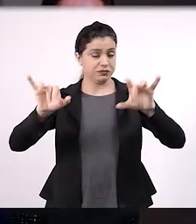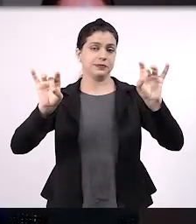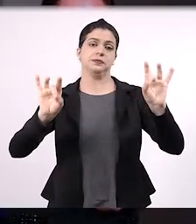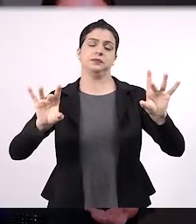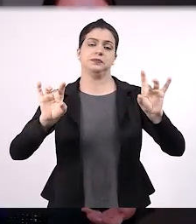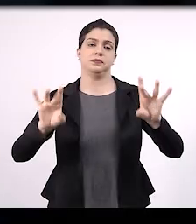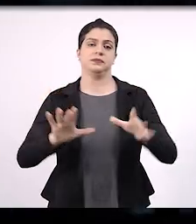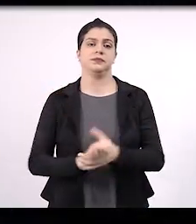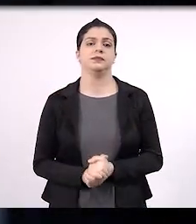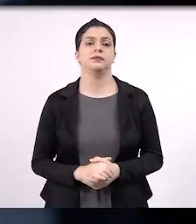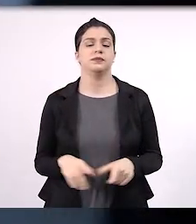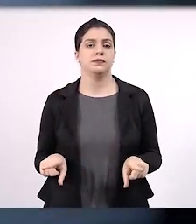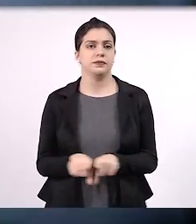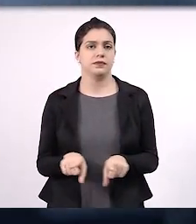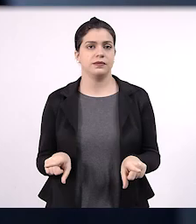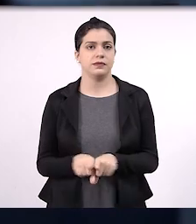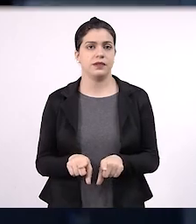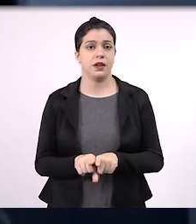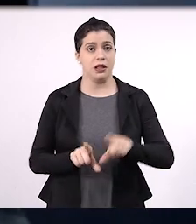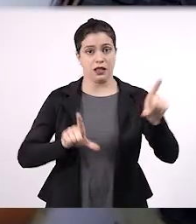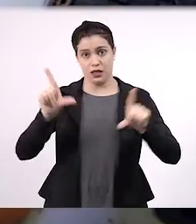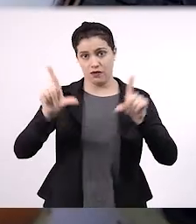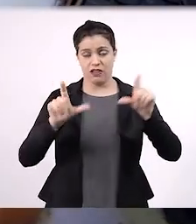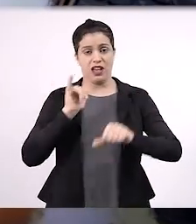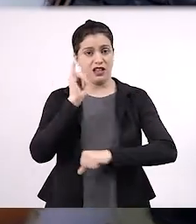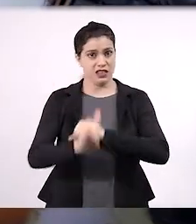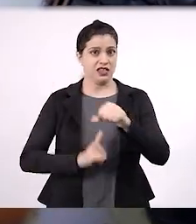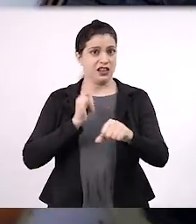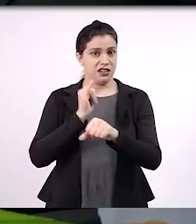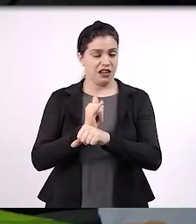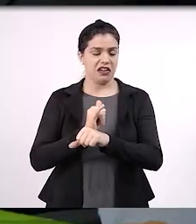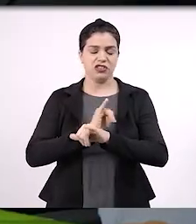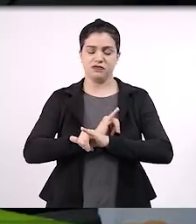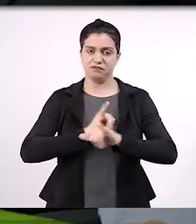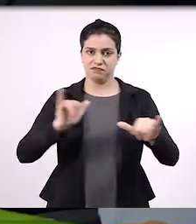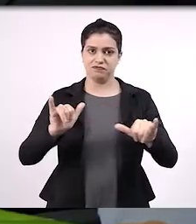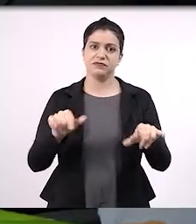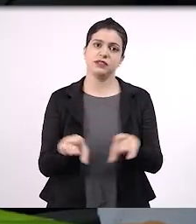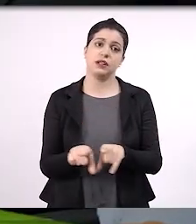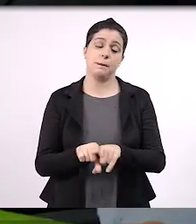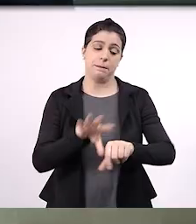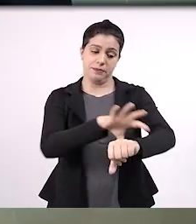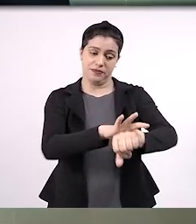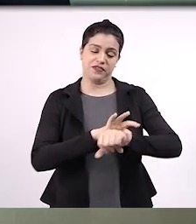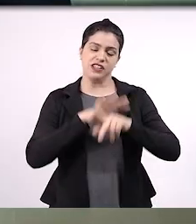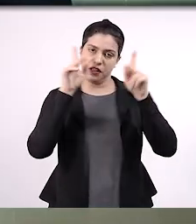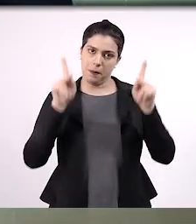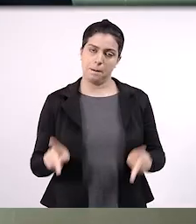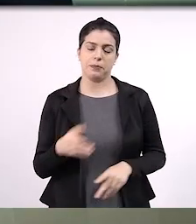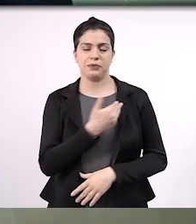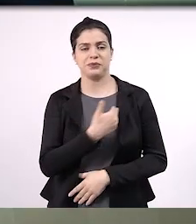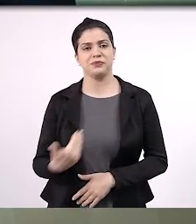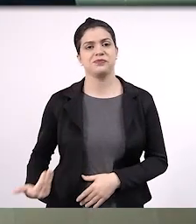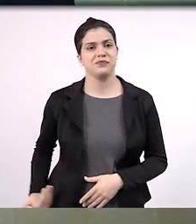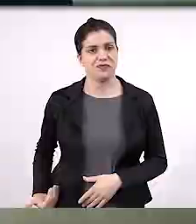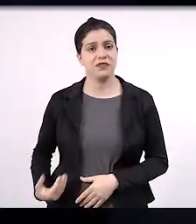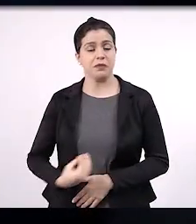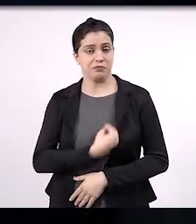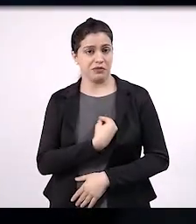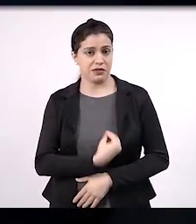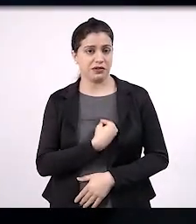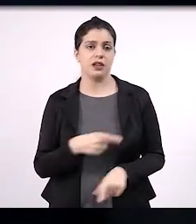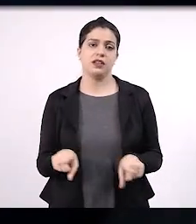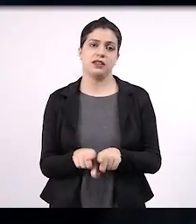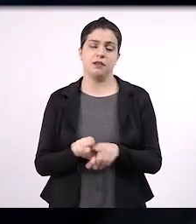televisão, transmissões ao vivo via TV e internet, com participação da Defensoria Pública, do Governo do Estado,